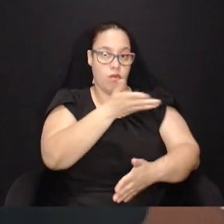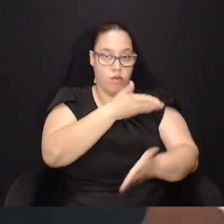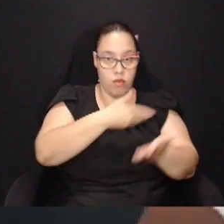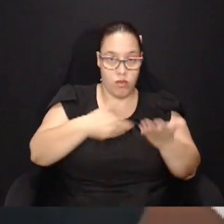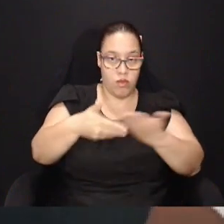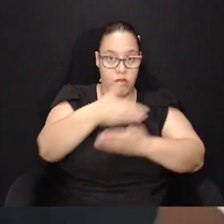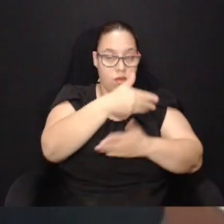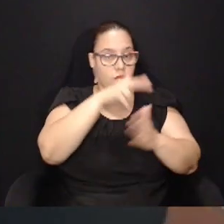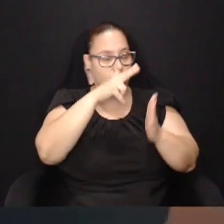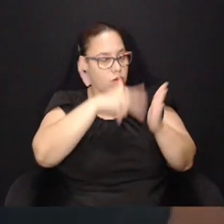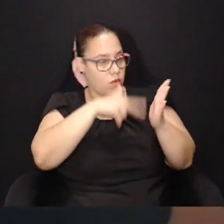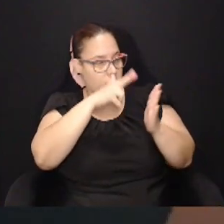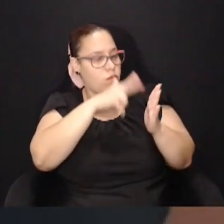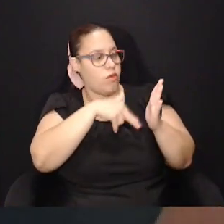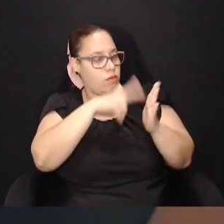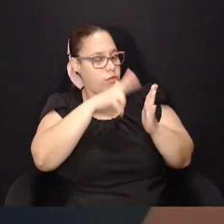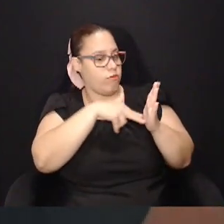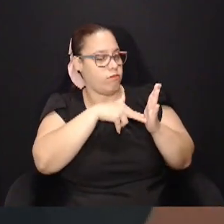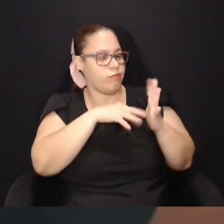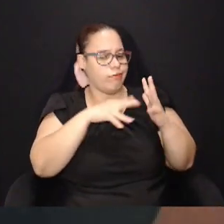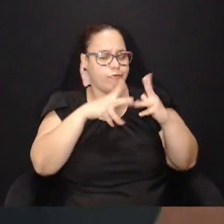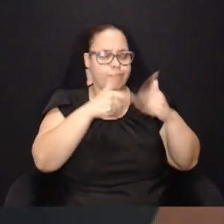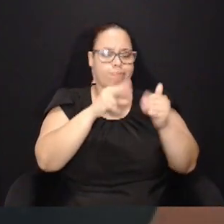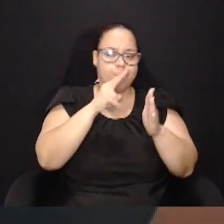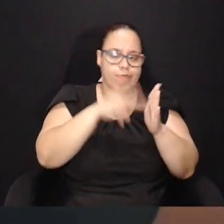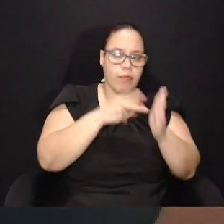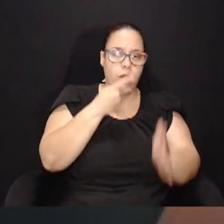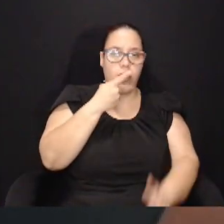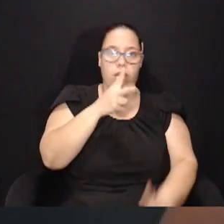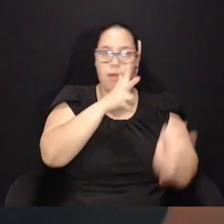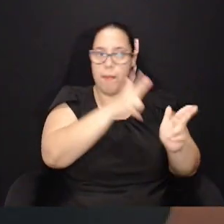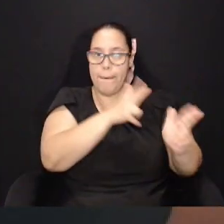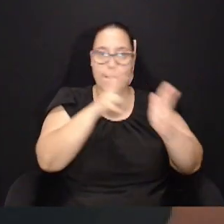e todos que leem falam a mesma coisa.